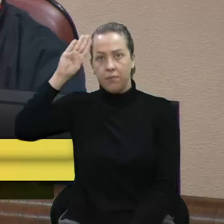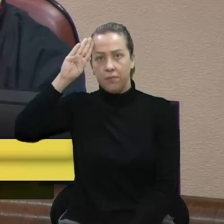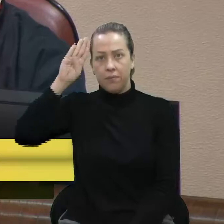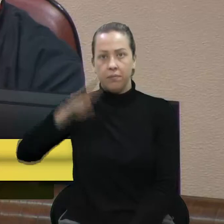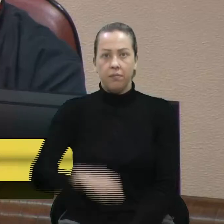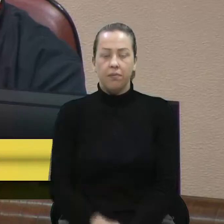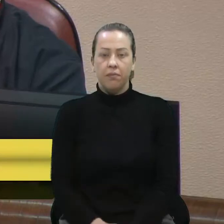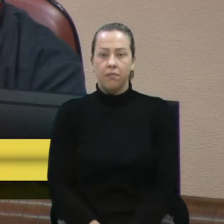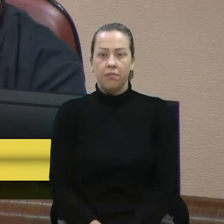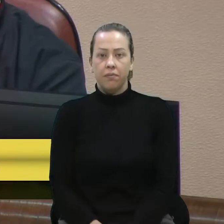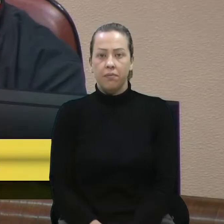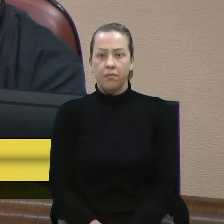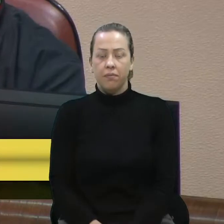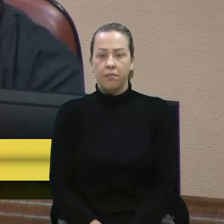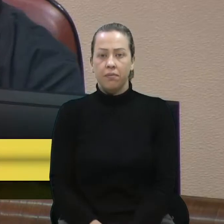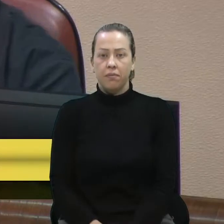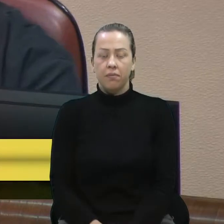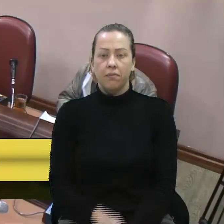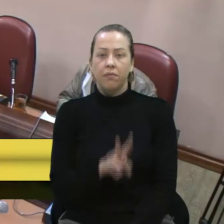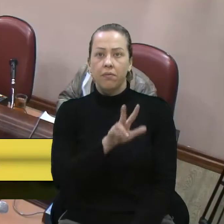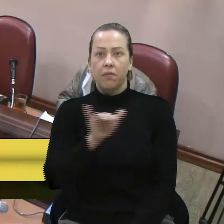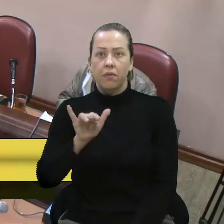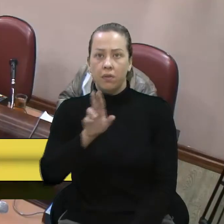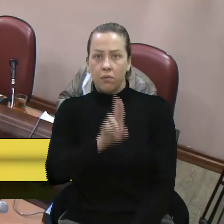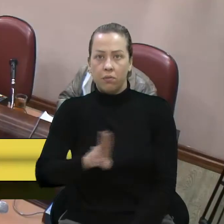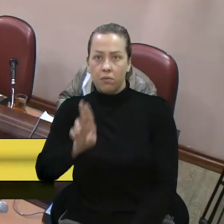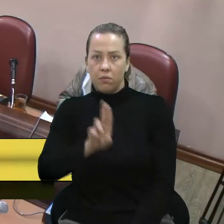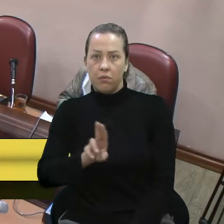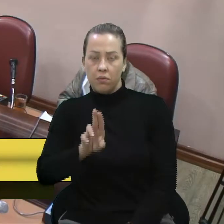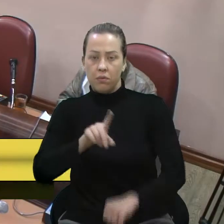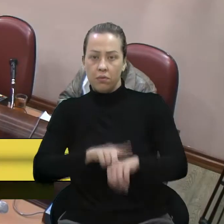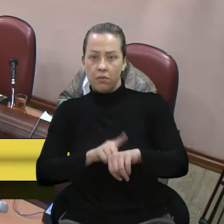presidência de espaço deste vereador.